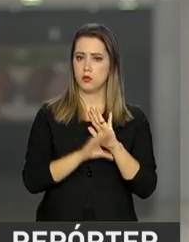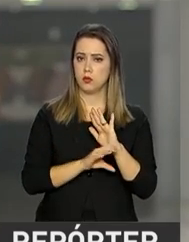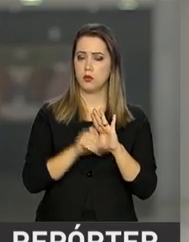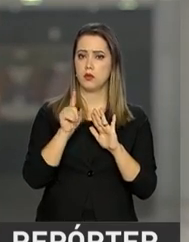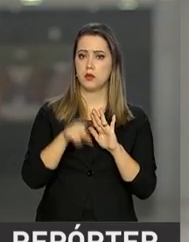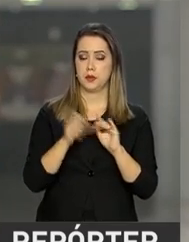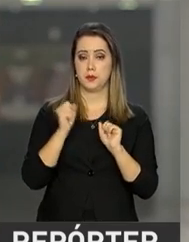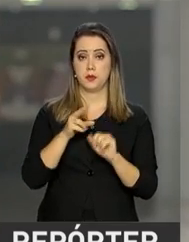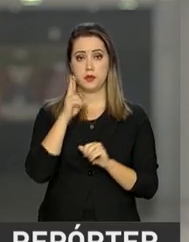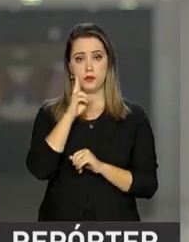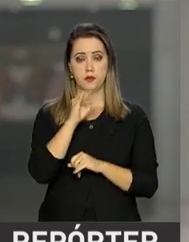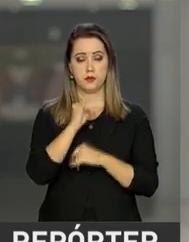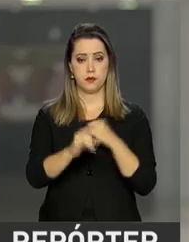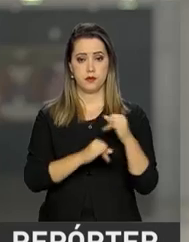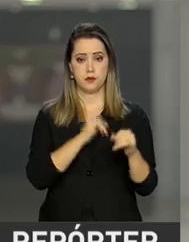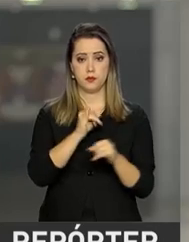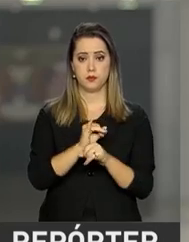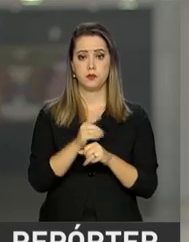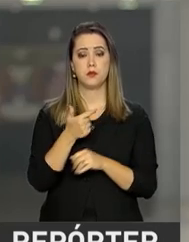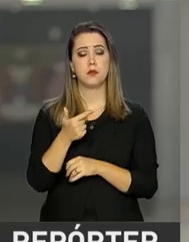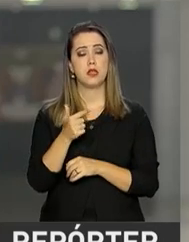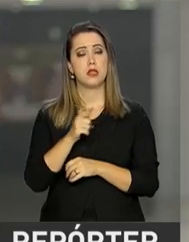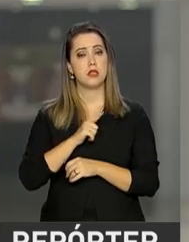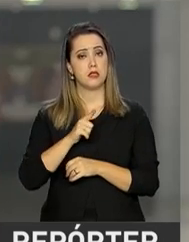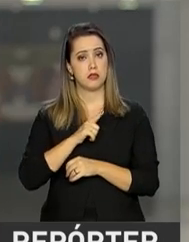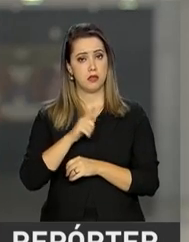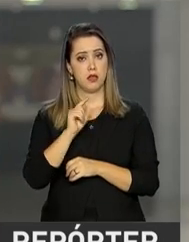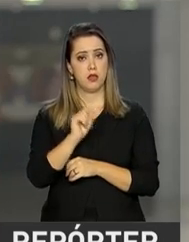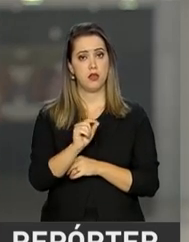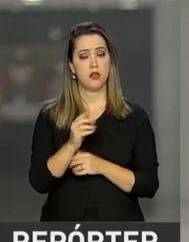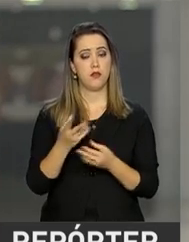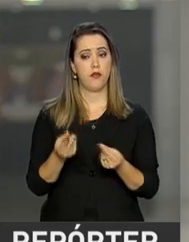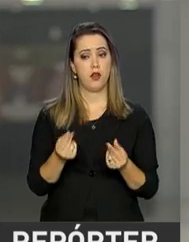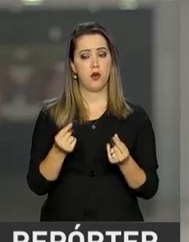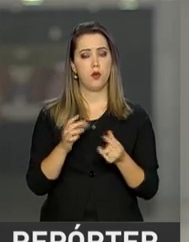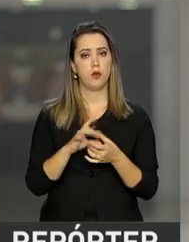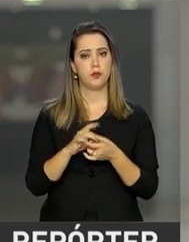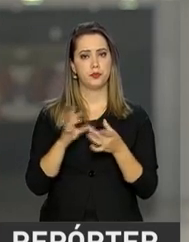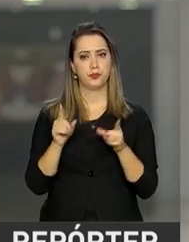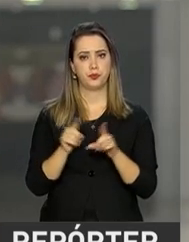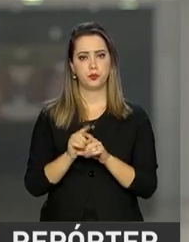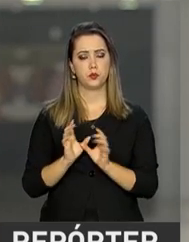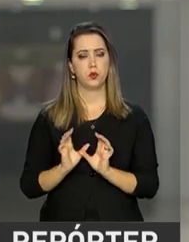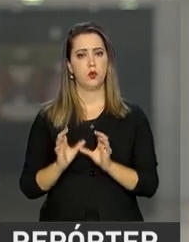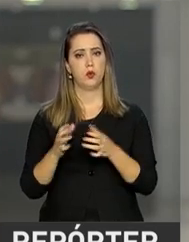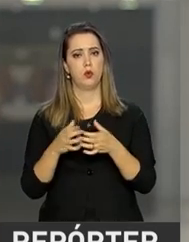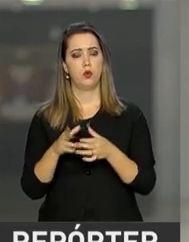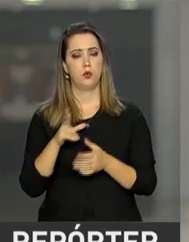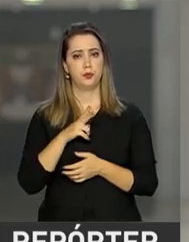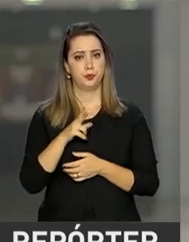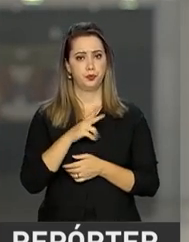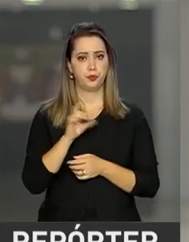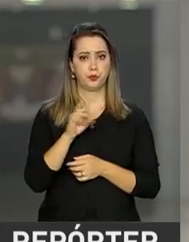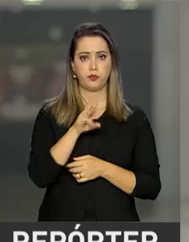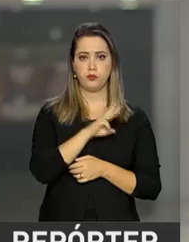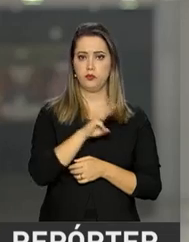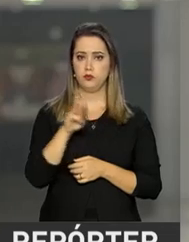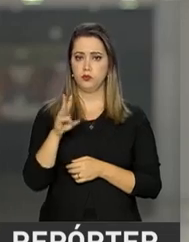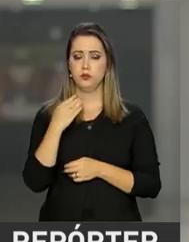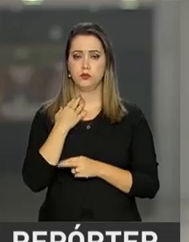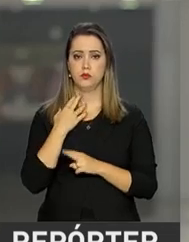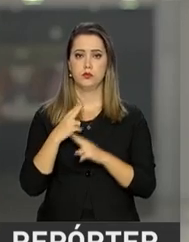possível consultar pela internet se há saldo disponível se for trabalhador da iniciativa privada basta acessar o site da